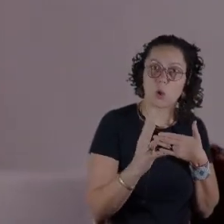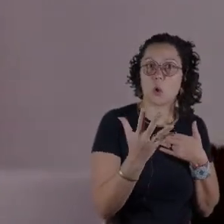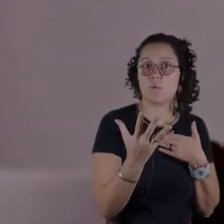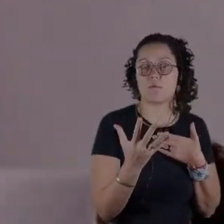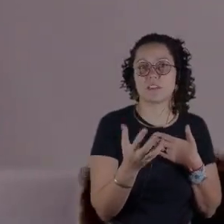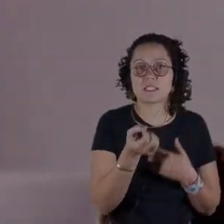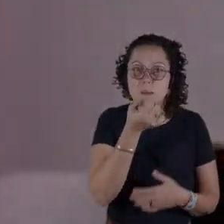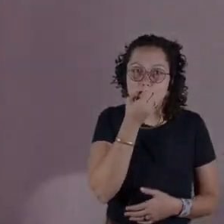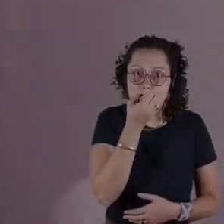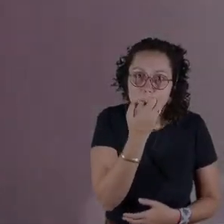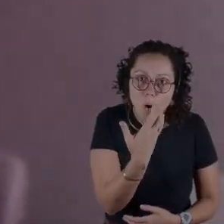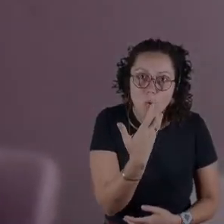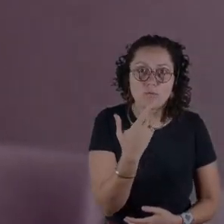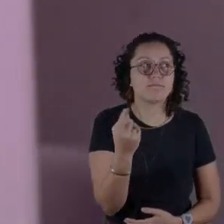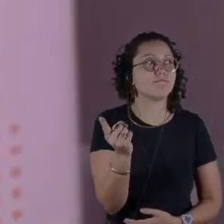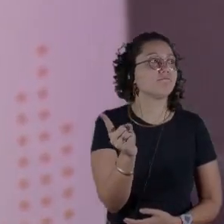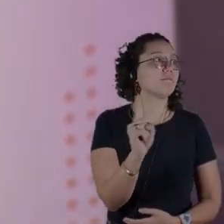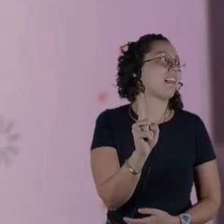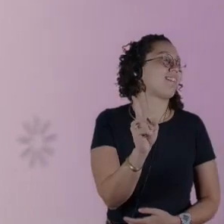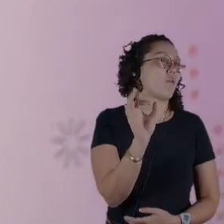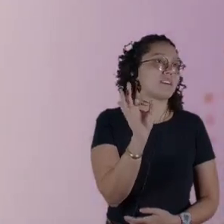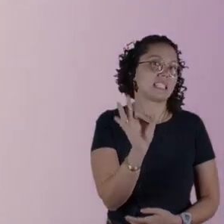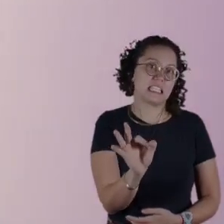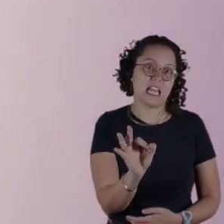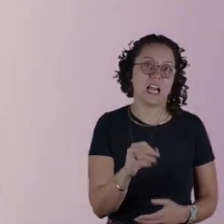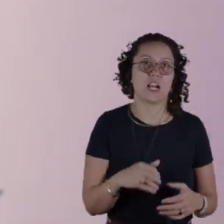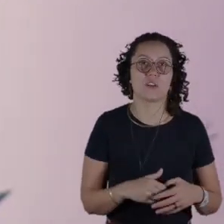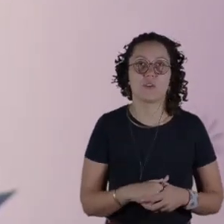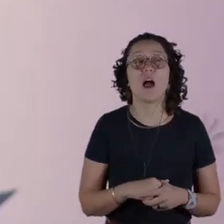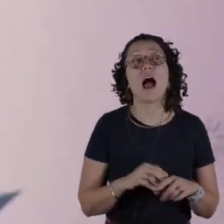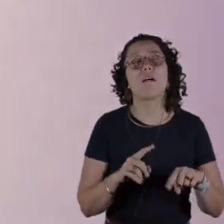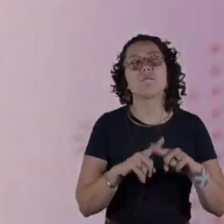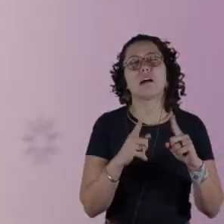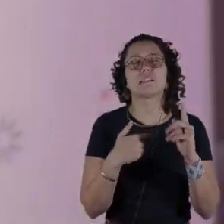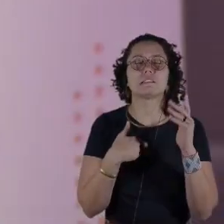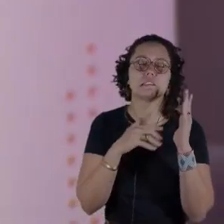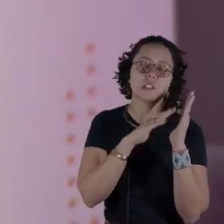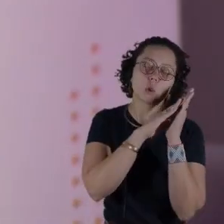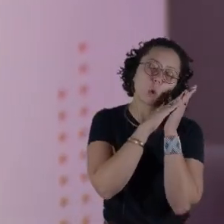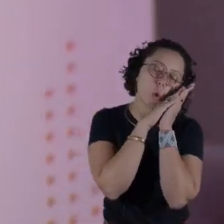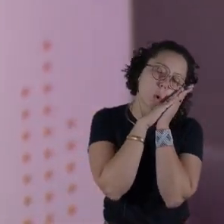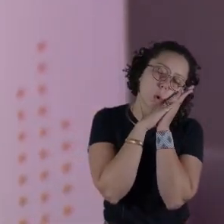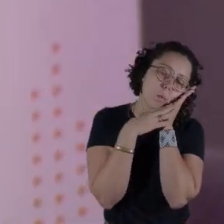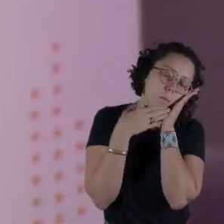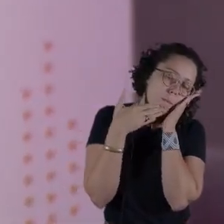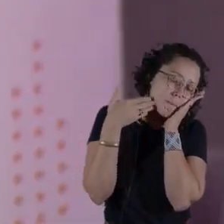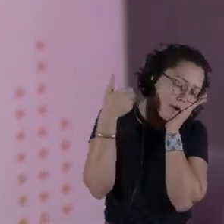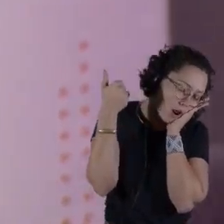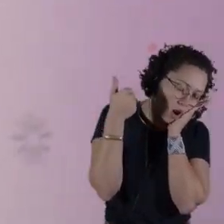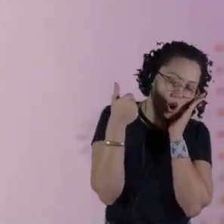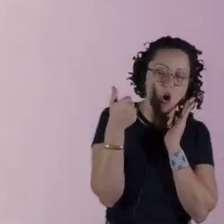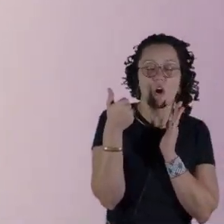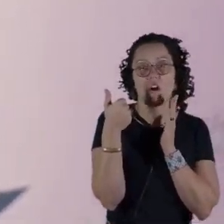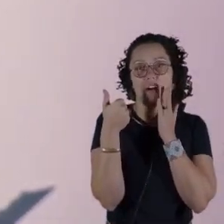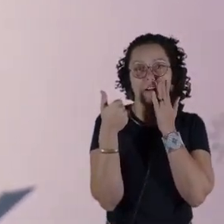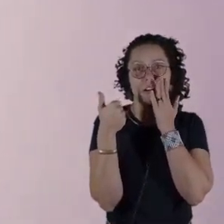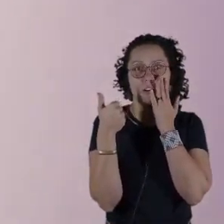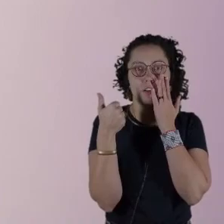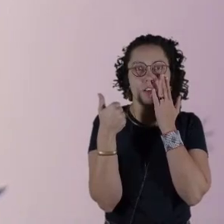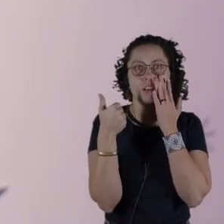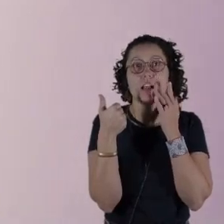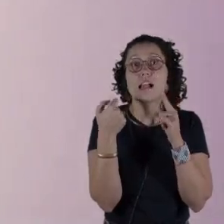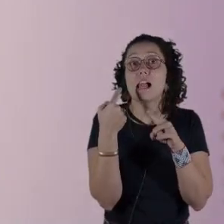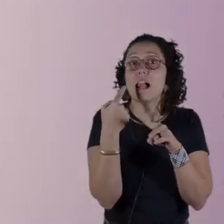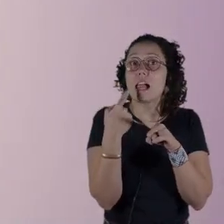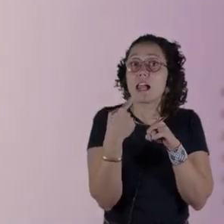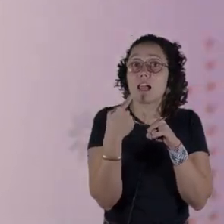Não são bons. Não é certo. Não, mas durma melhor, porque você tem um insônio, comorbilidade de sua